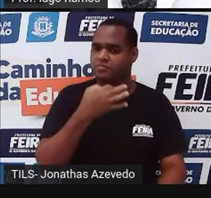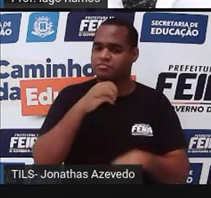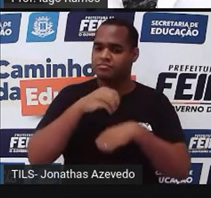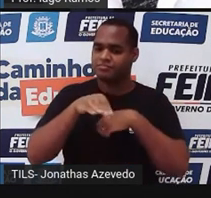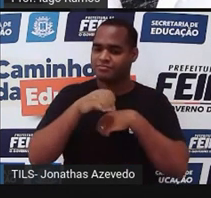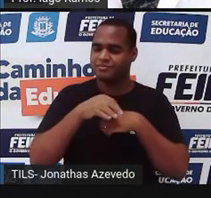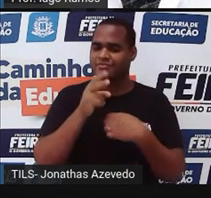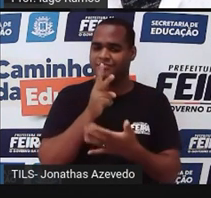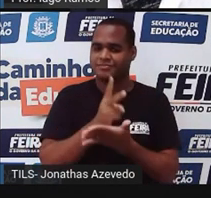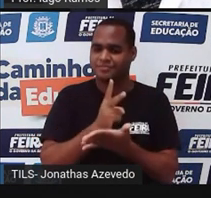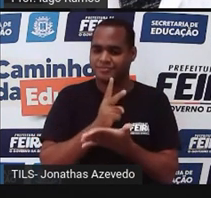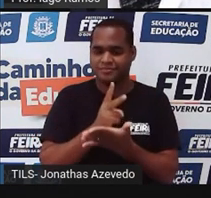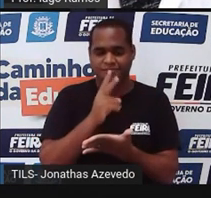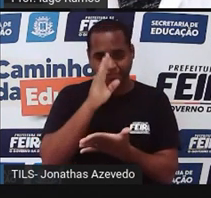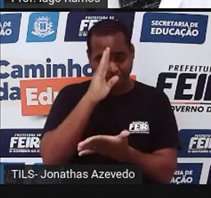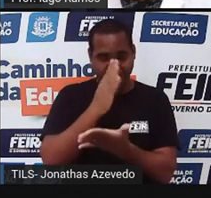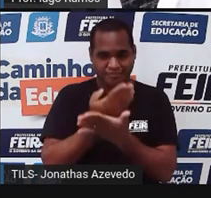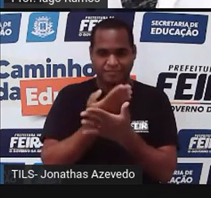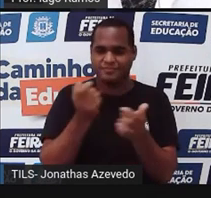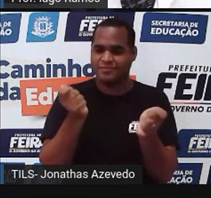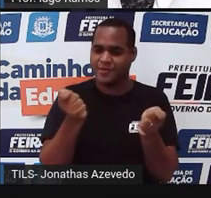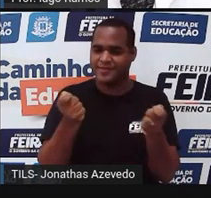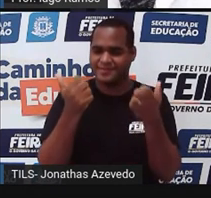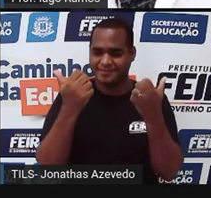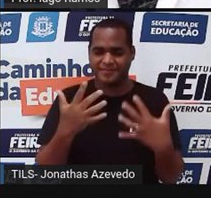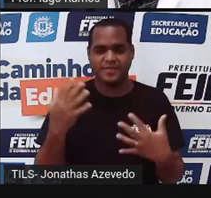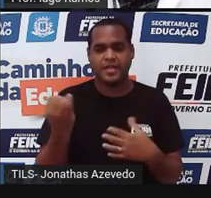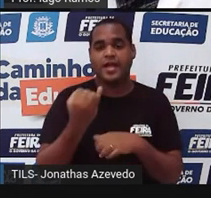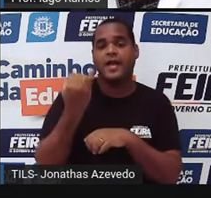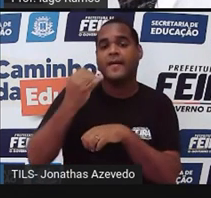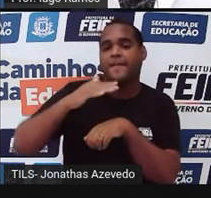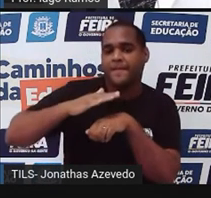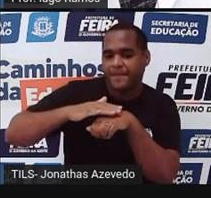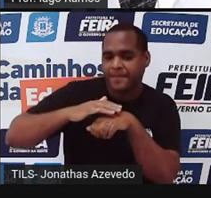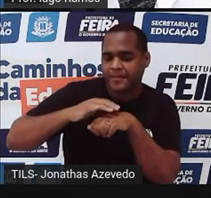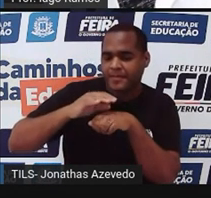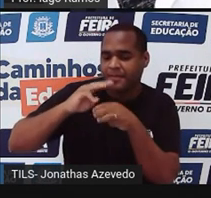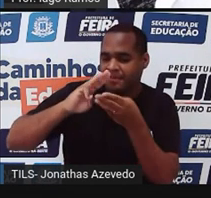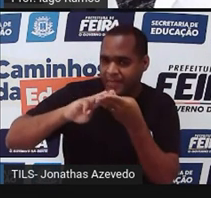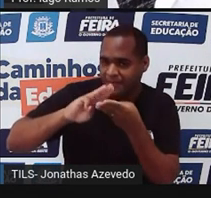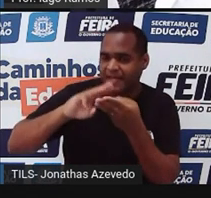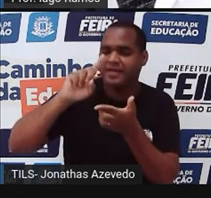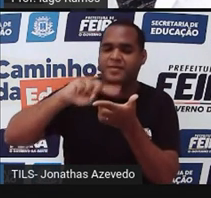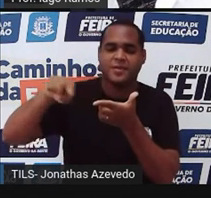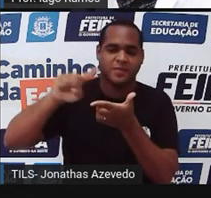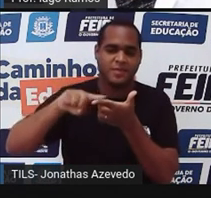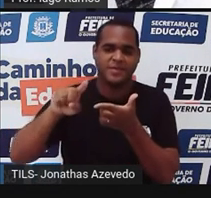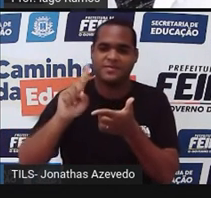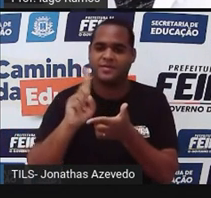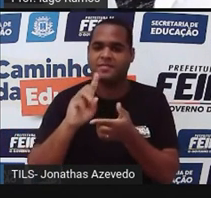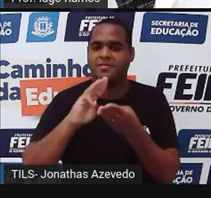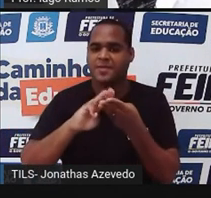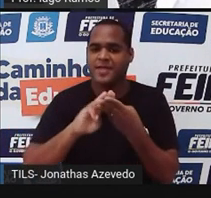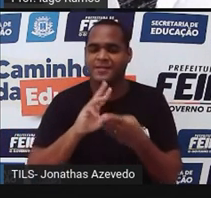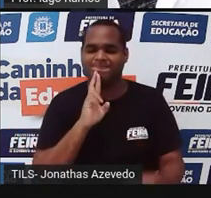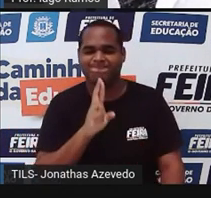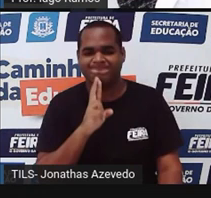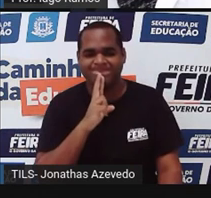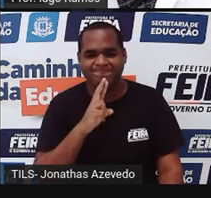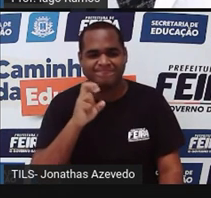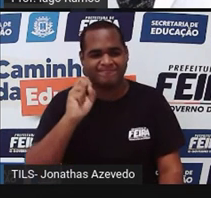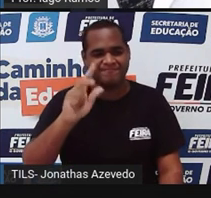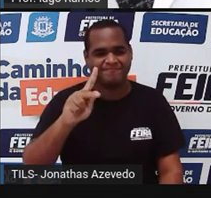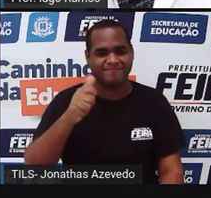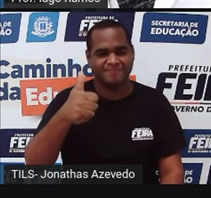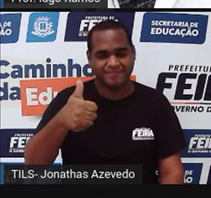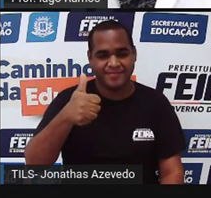tá bom? Vamos acreditar nisso com muito carinho matemática não é problema matemática é solução tá bom?